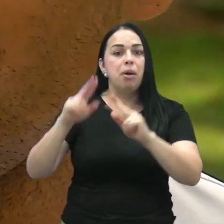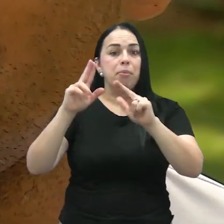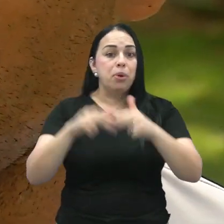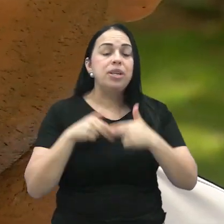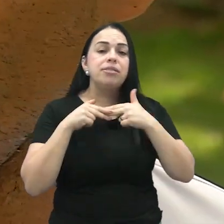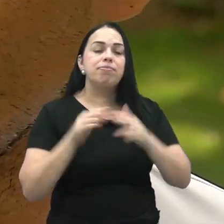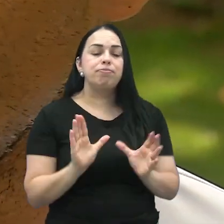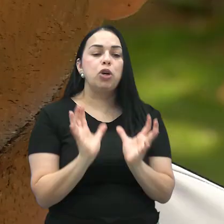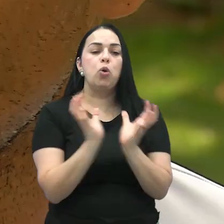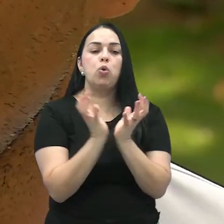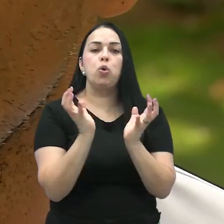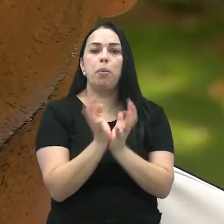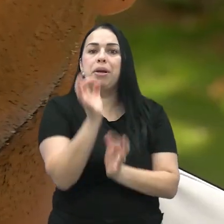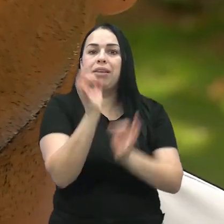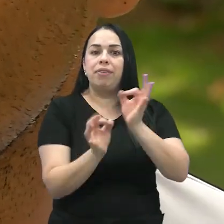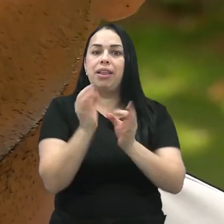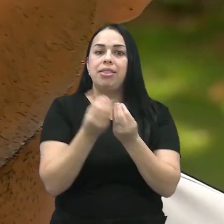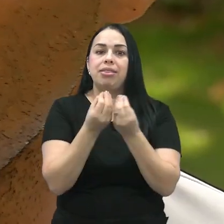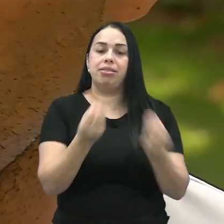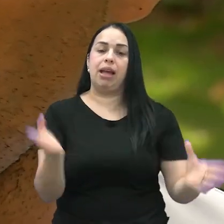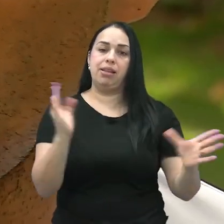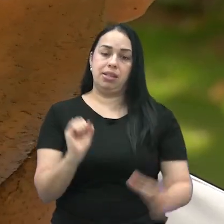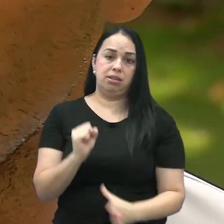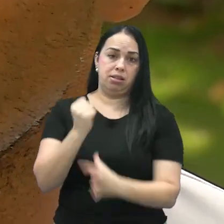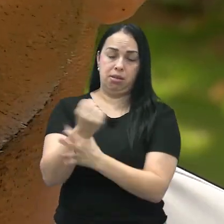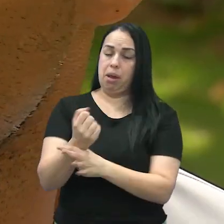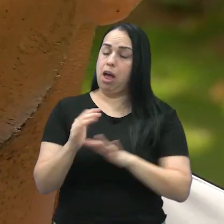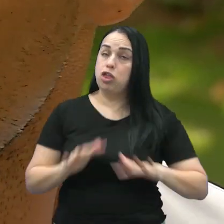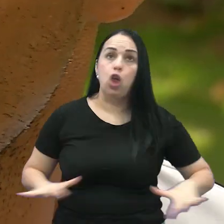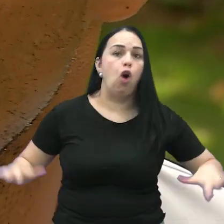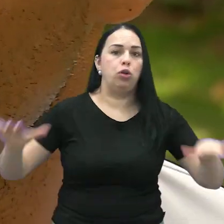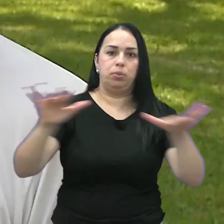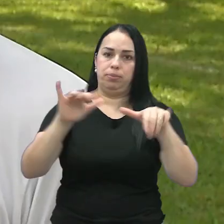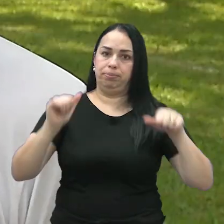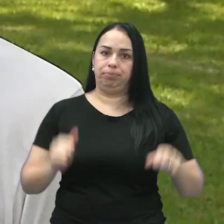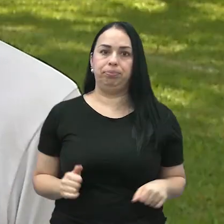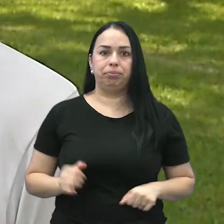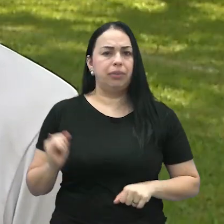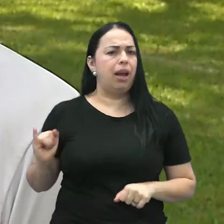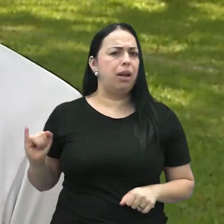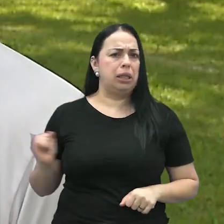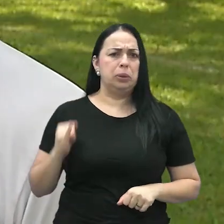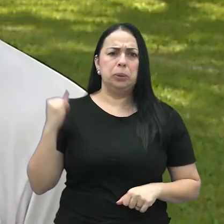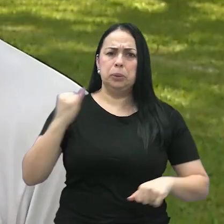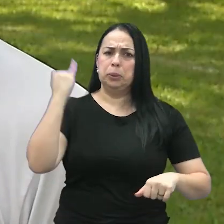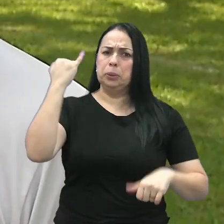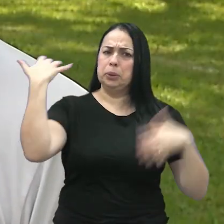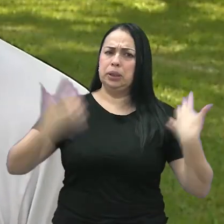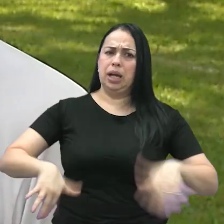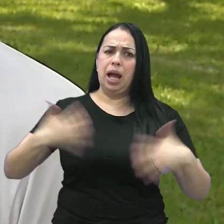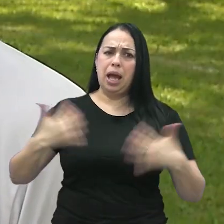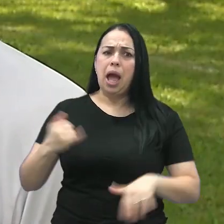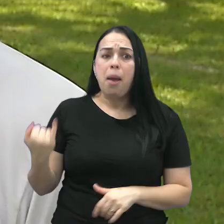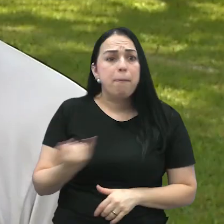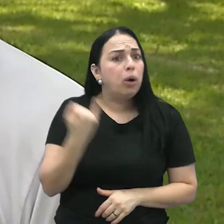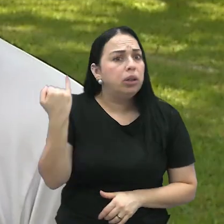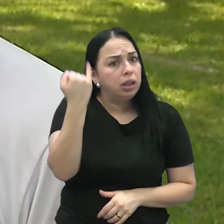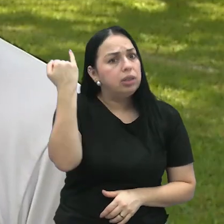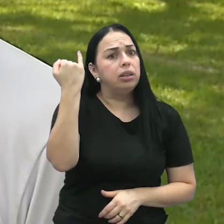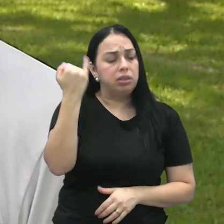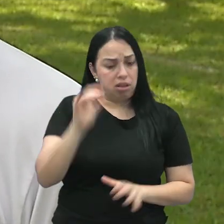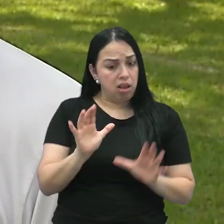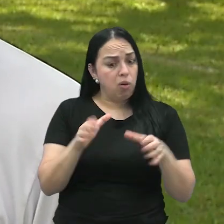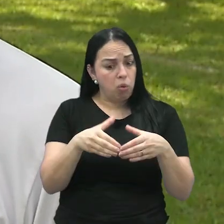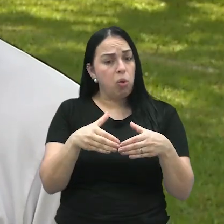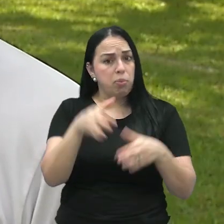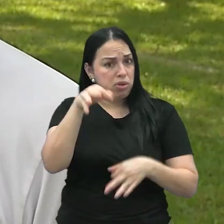órgão como esse poderá dar mais segurança para todos os envolvidos. Importantíssimo ter esse